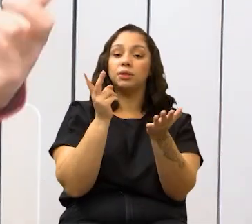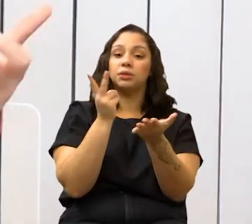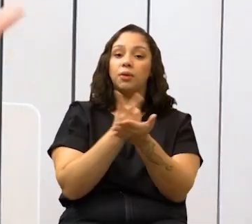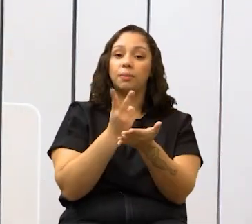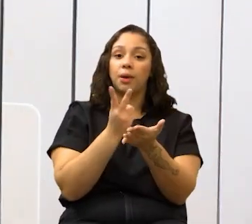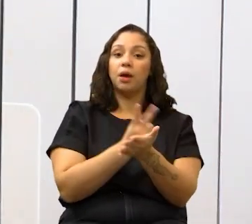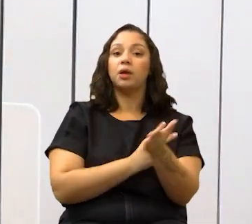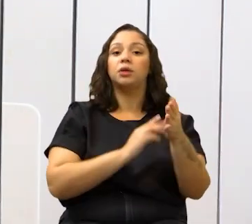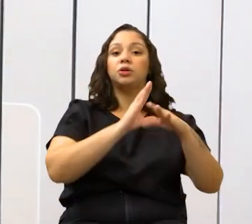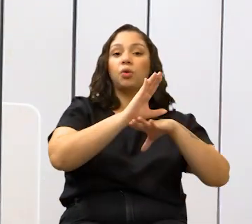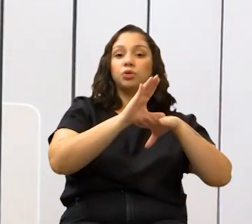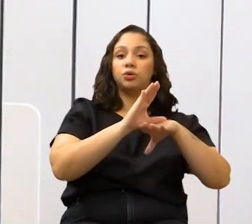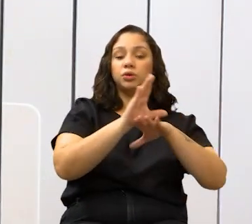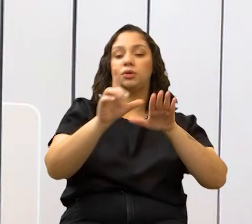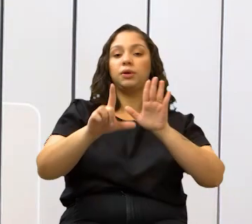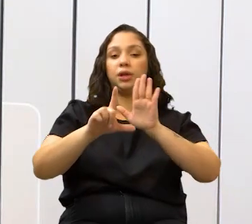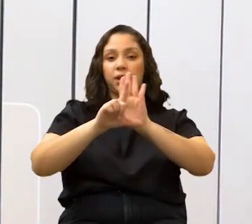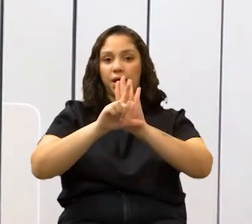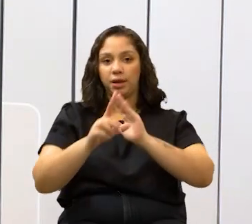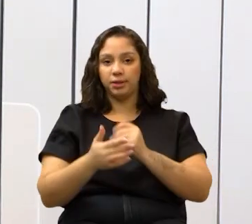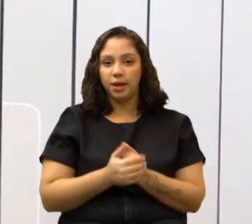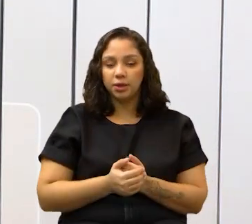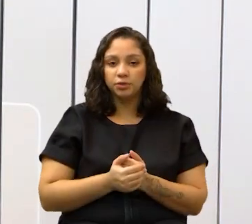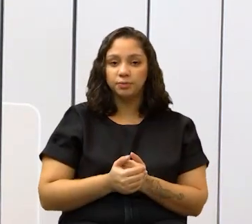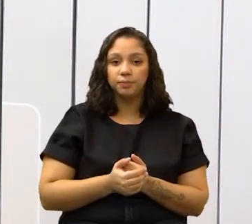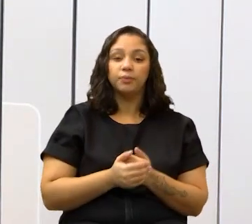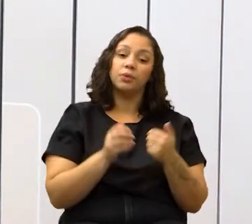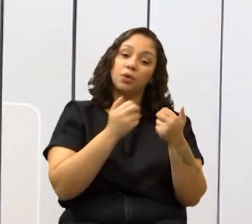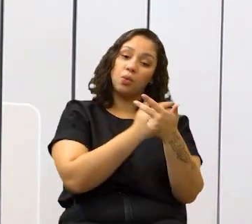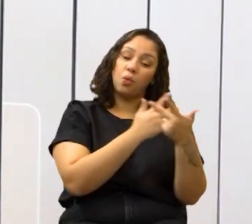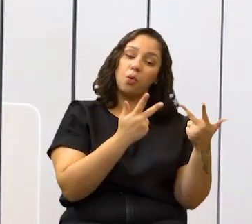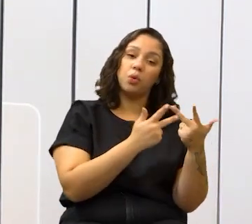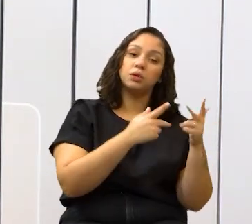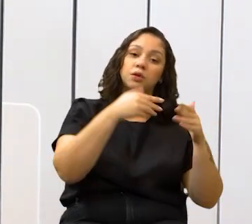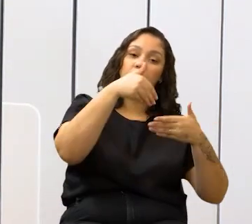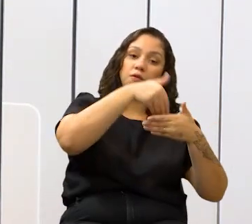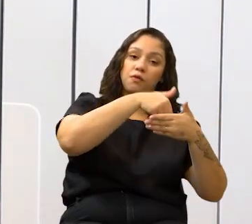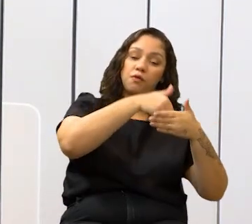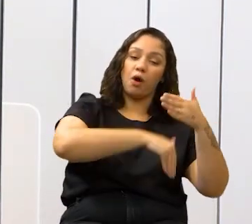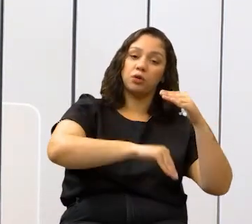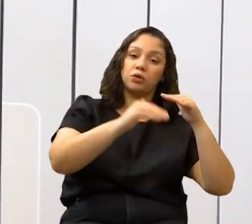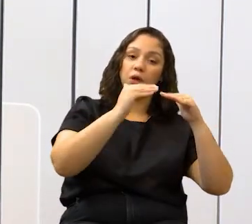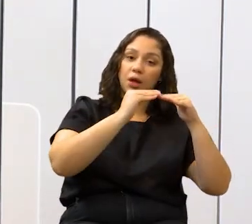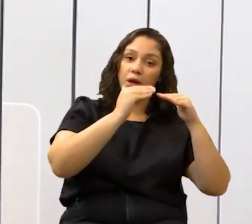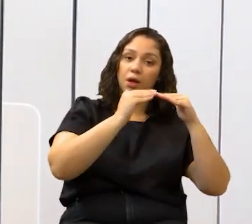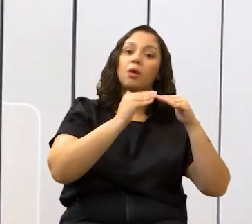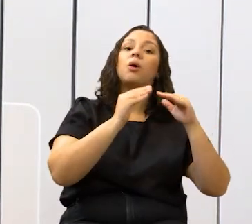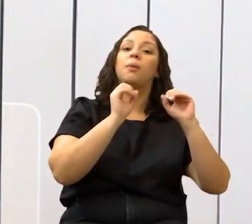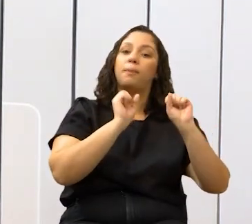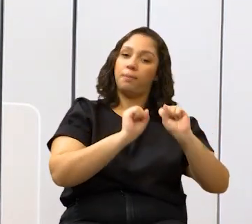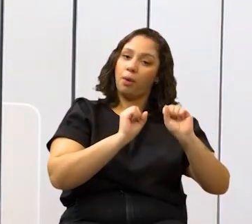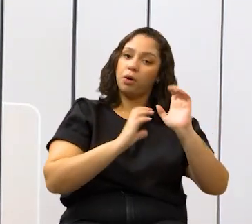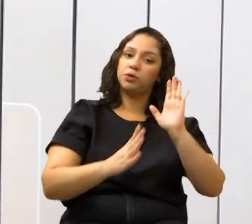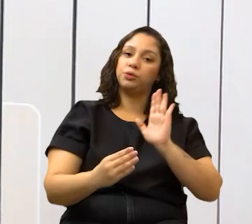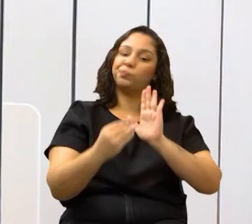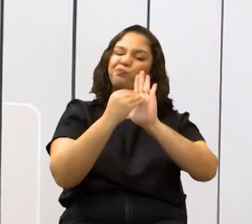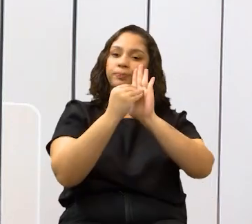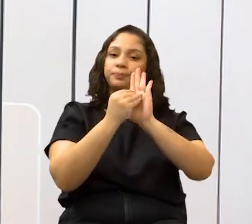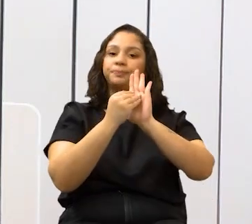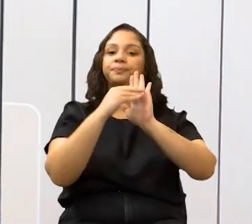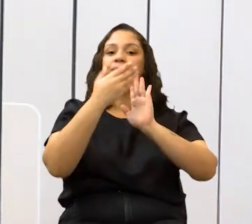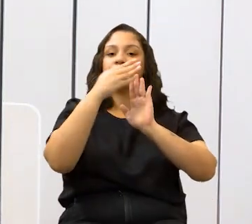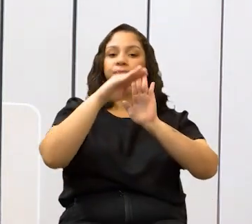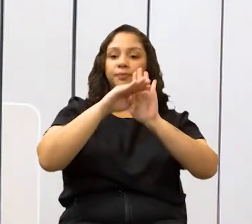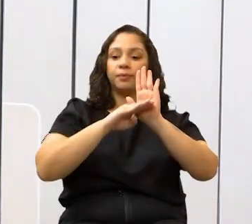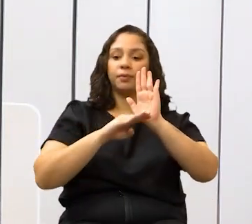de Constituição e Legalidade. Os que receberam voto favorável podem entrar na pauta de